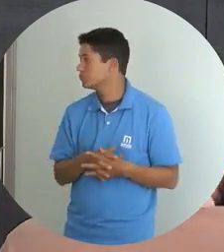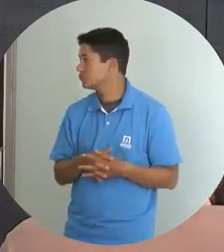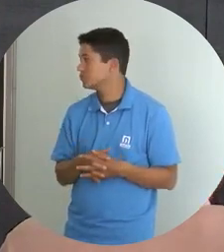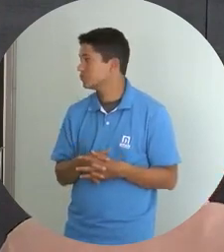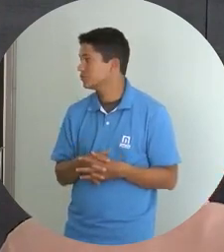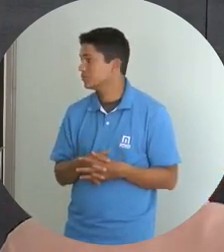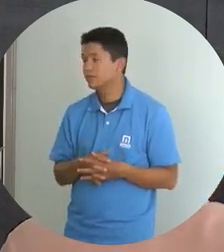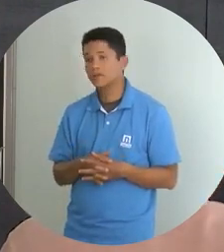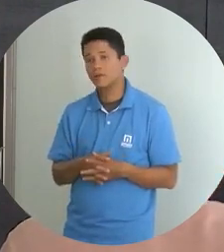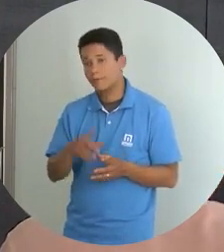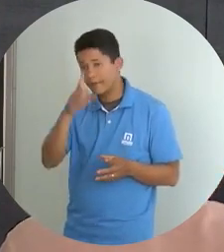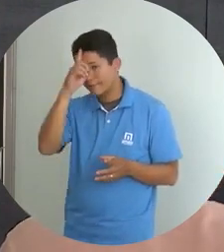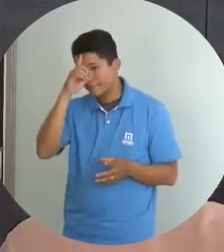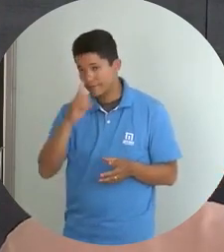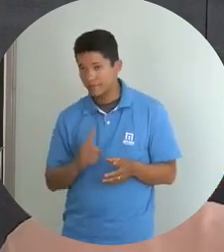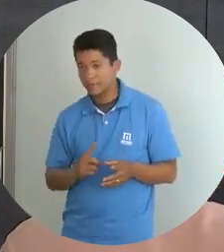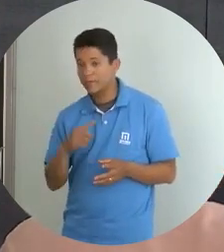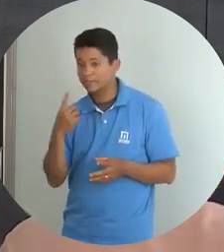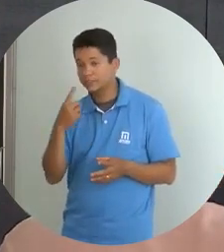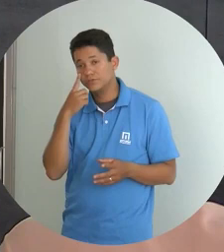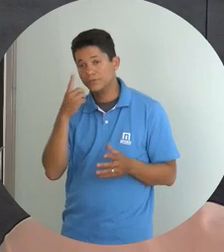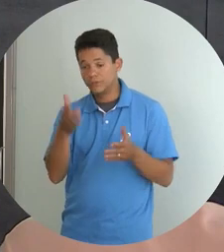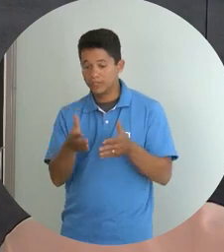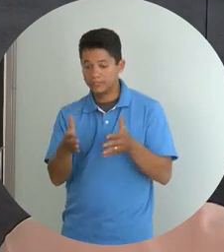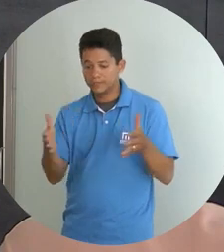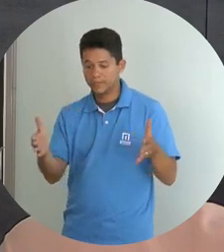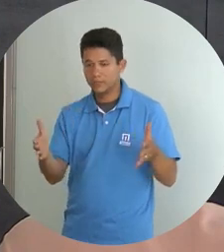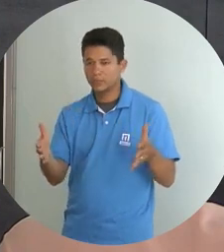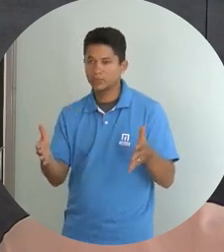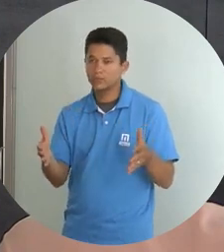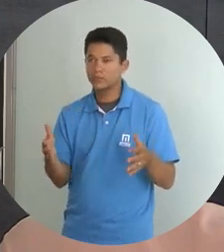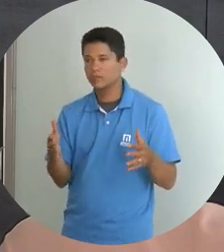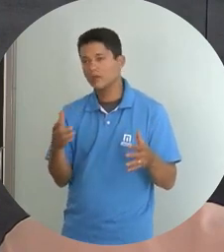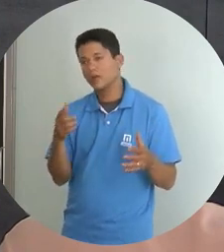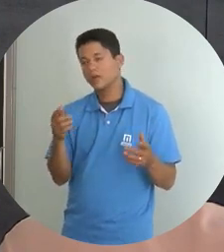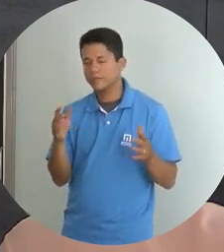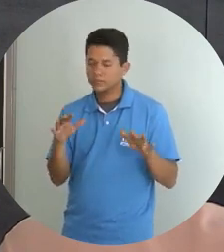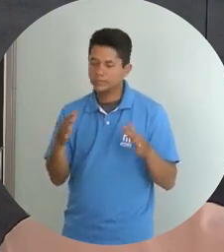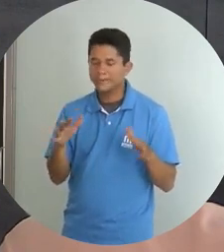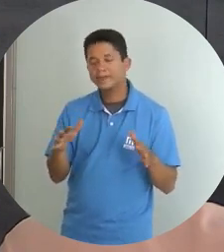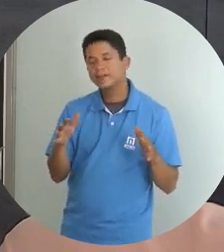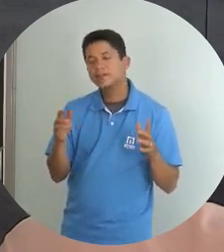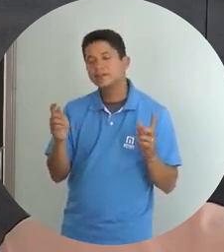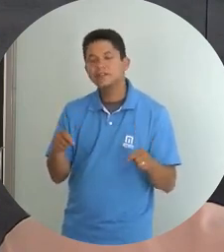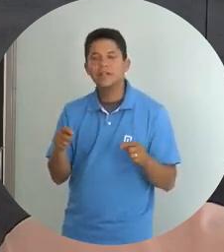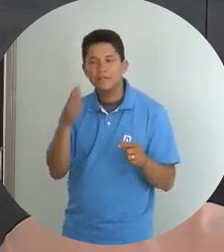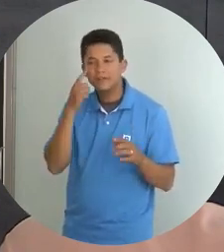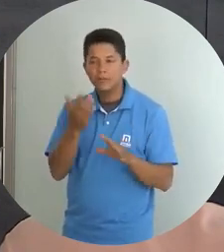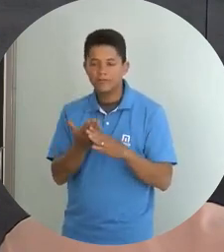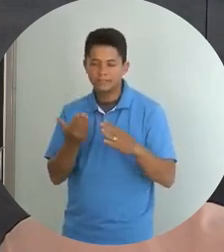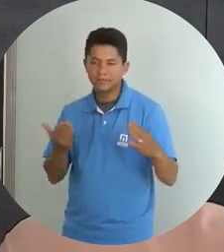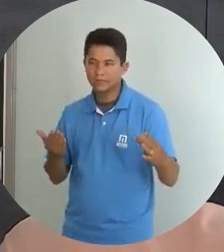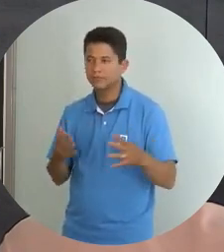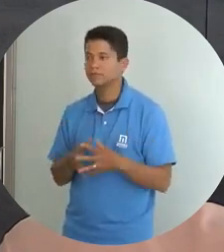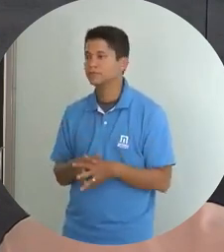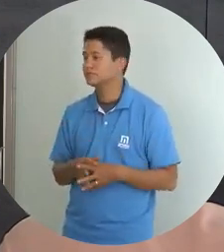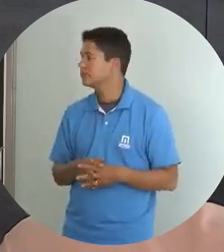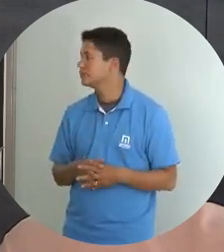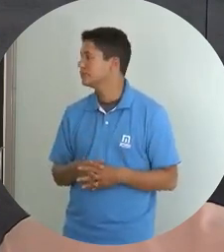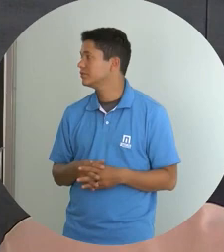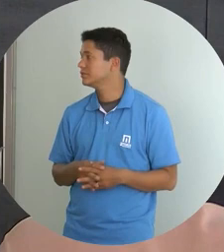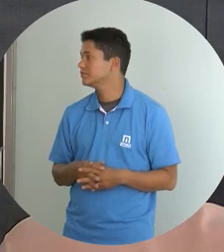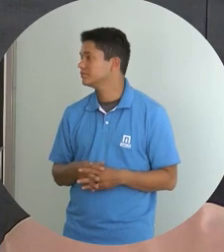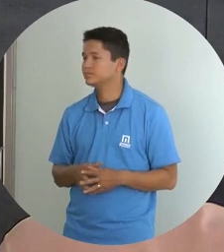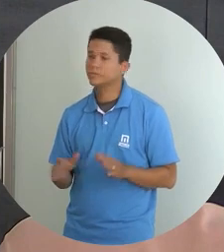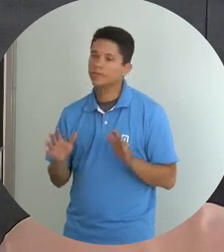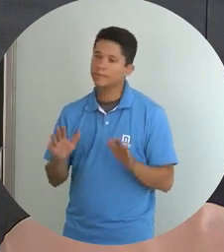pelo perfil, a gente estima o crescimento do bulbo, mais ou menos a gente consegue, e para ver esse afastamento. Mas,